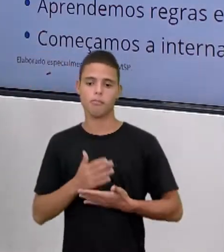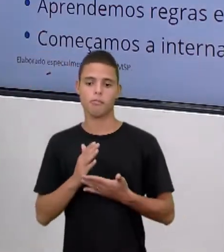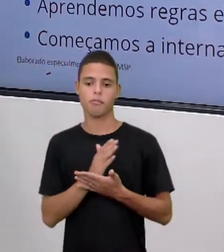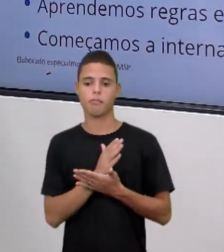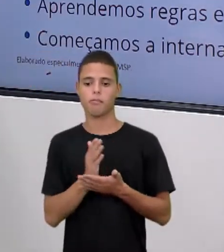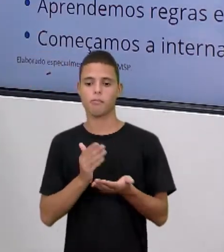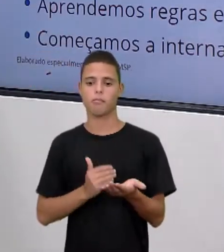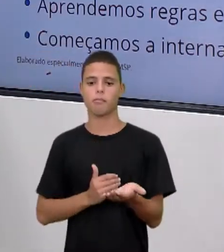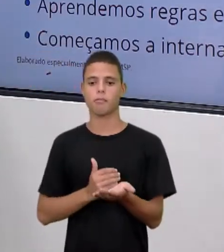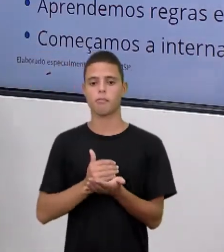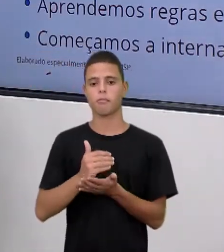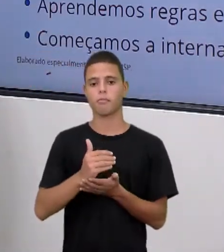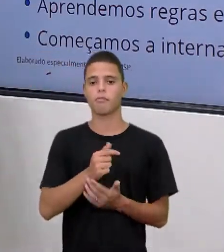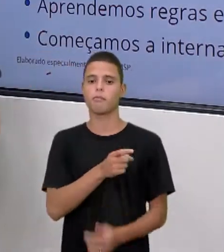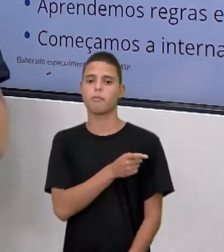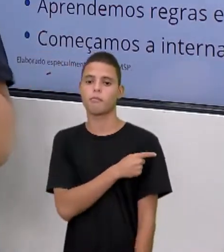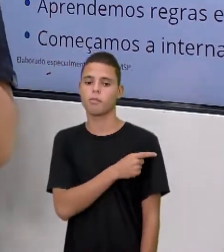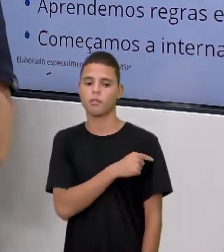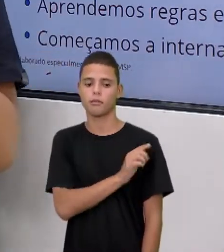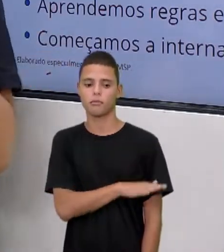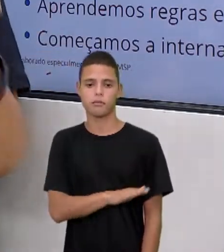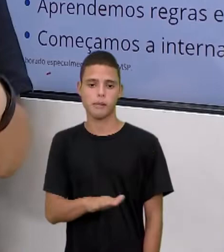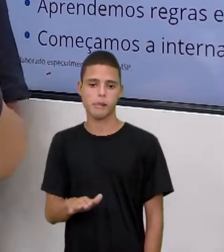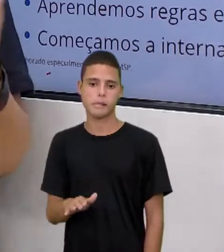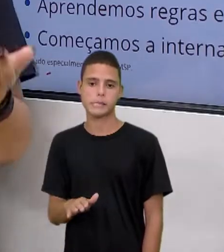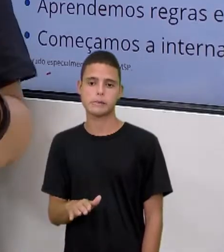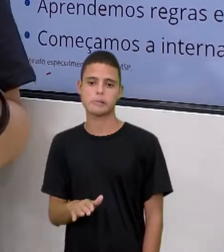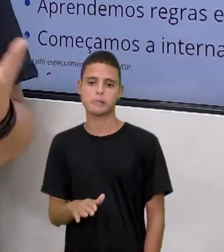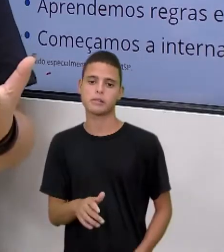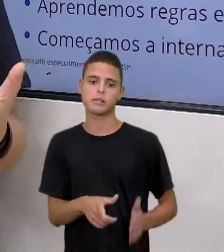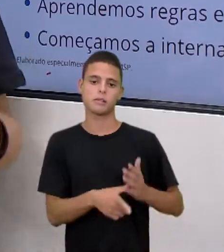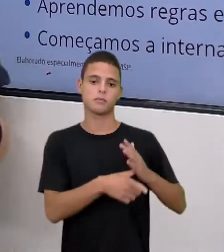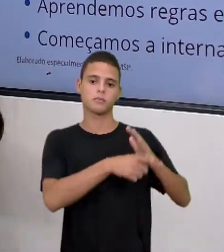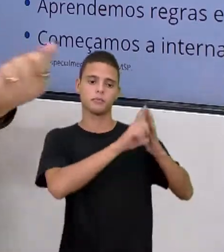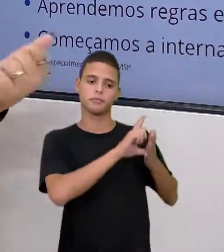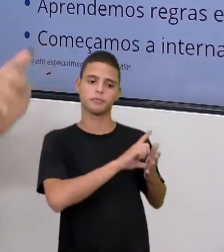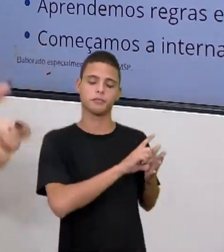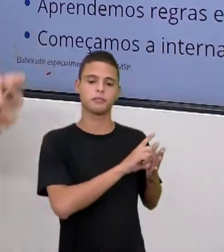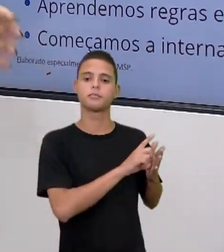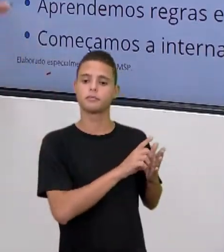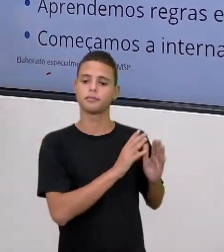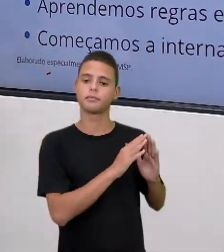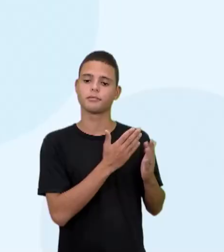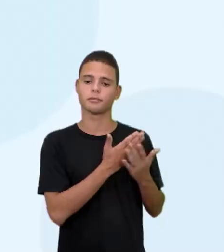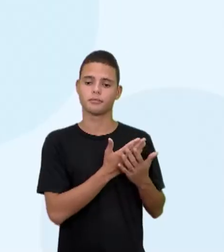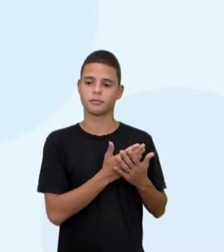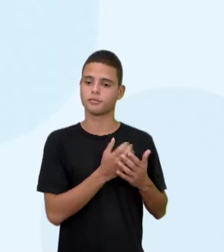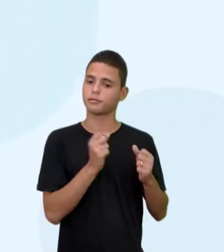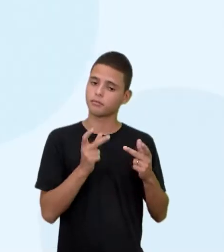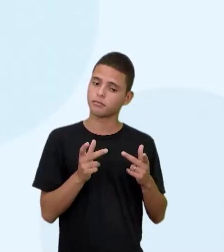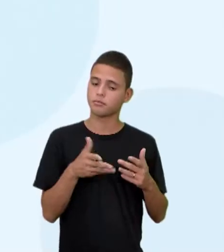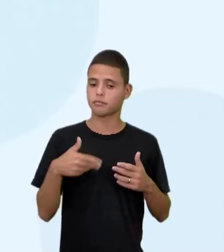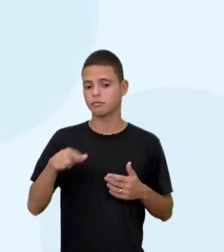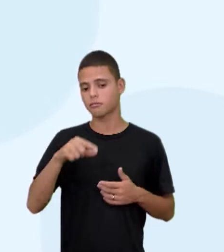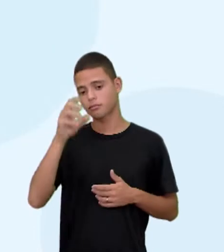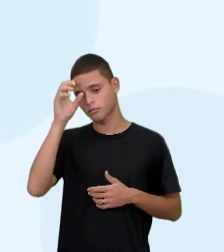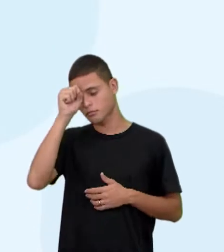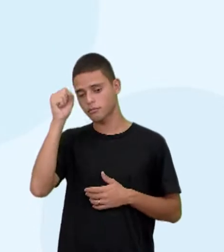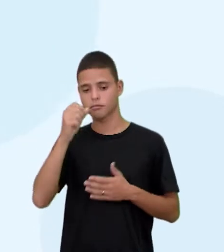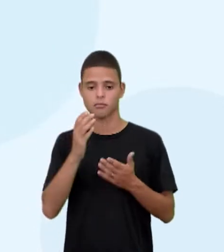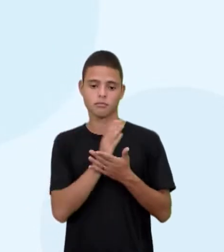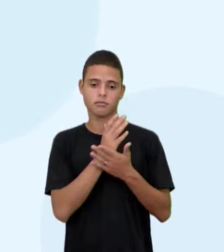vão começar ali a partir da primeira série, né, ou às vezes uma pré-escola, uma creche, tá? A gente aprende as primeiras